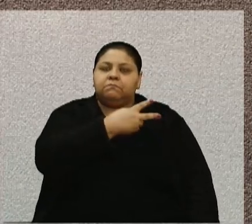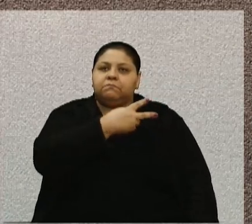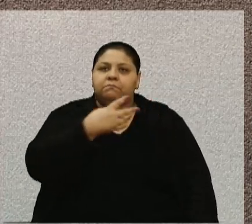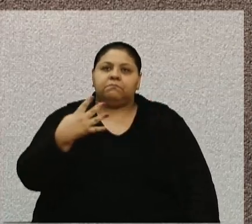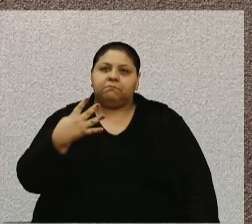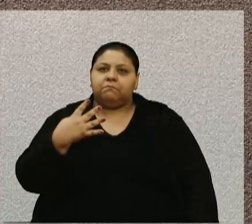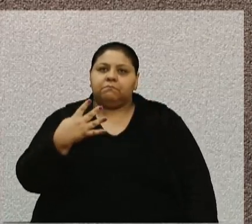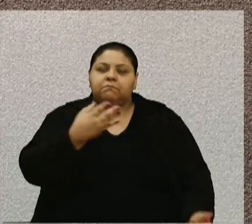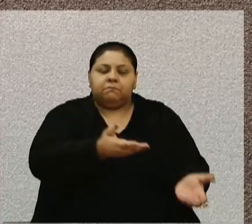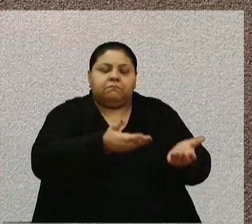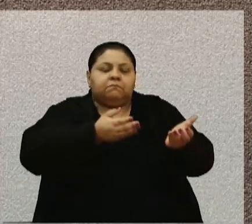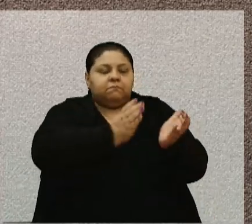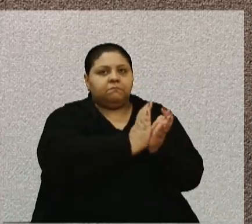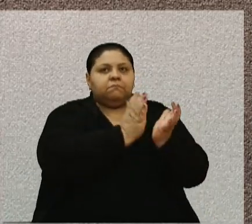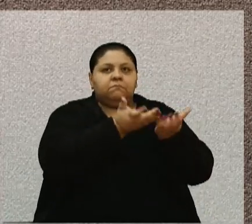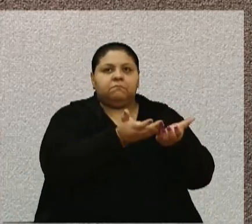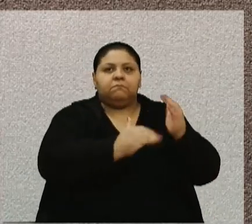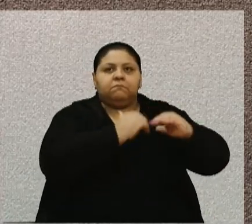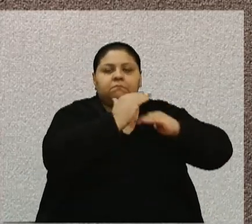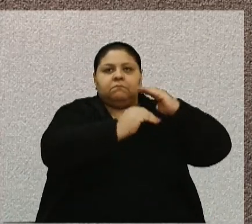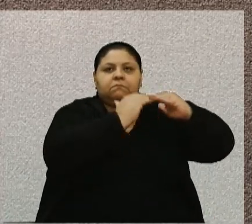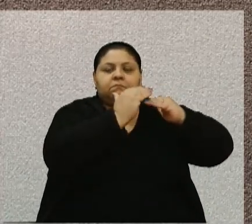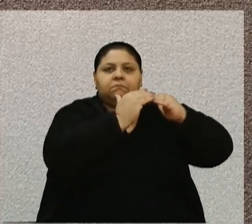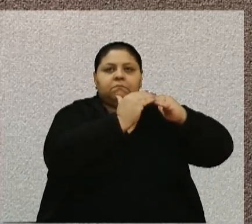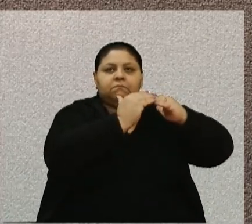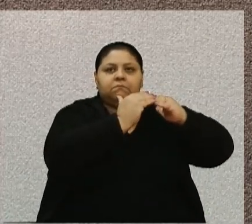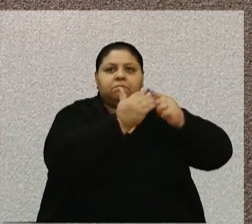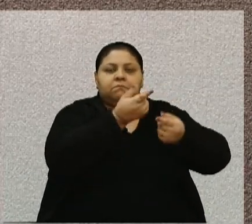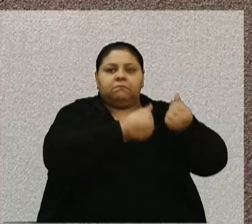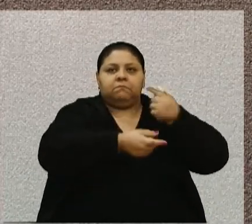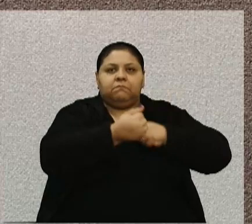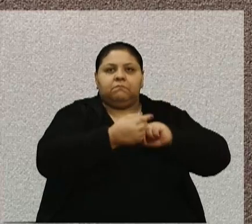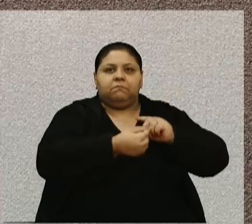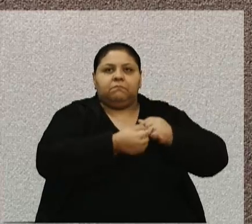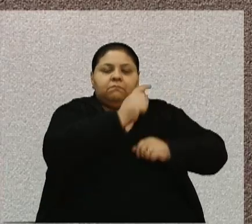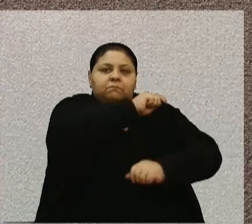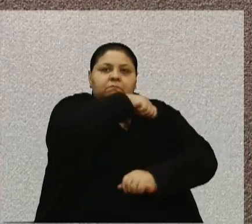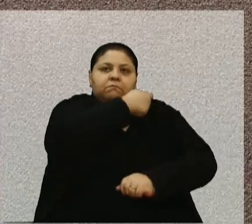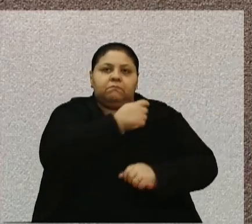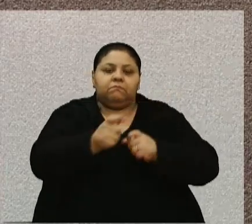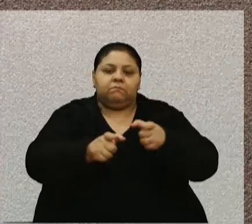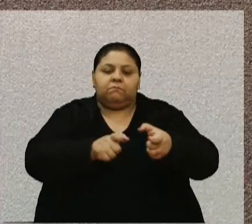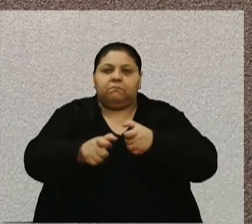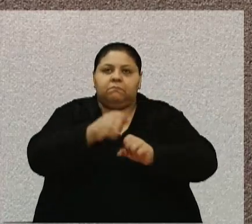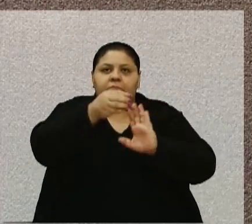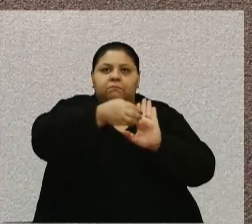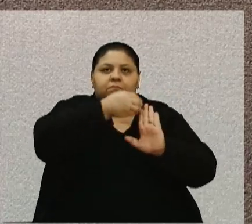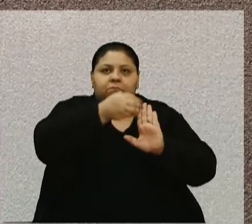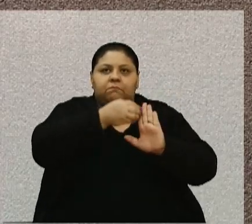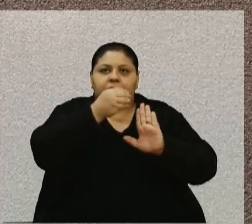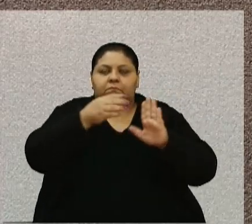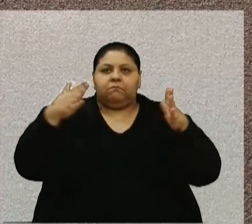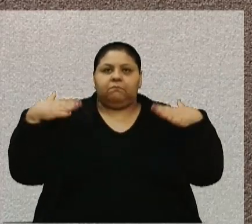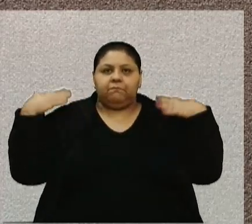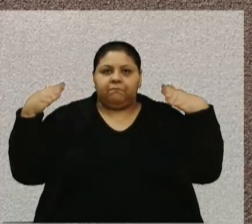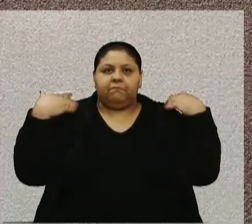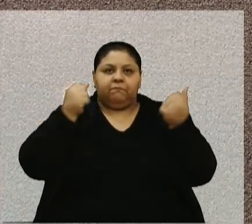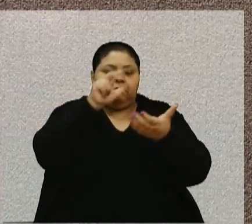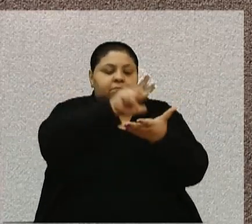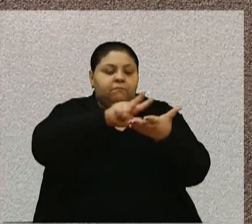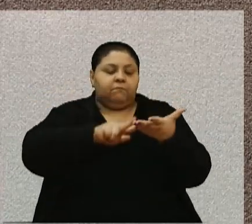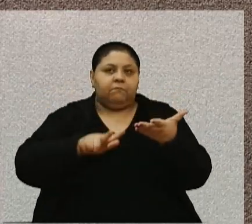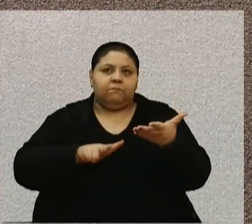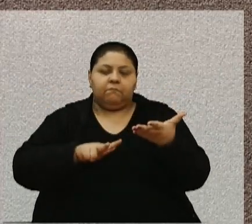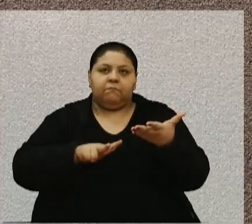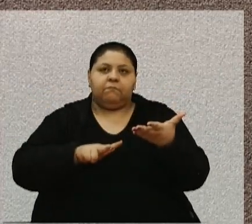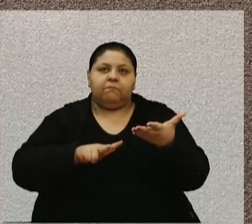182/2024. Recebe esta Comissão de Desenvolvimento Econômico, Fiscalização, Controle Orçamentário e Turismo, para análise e parecer